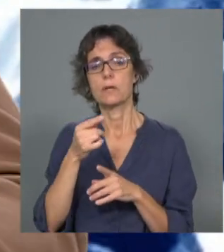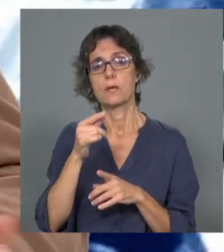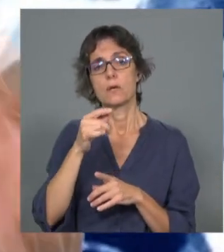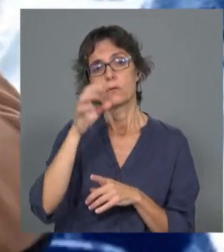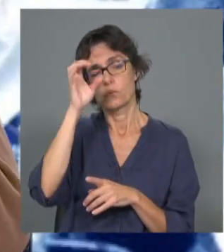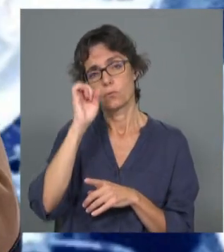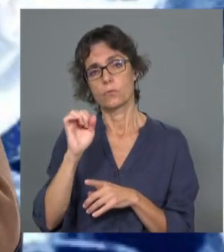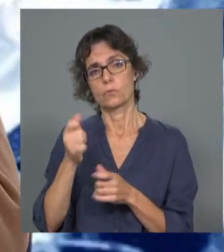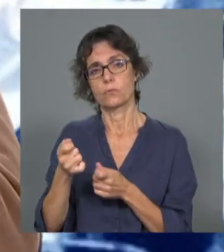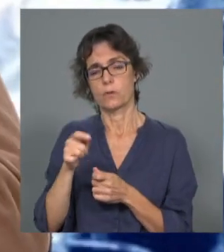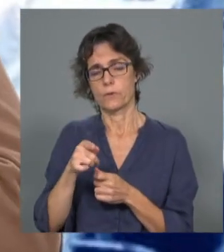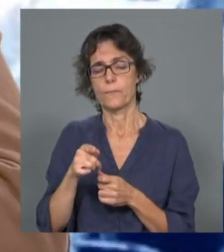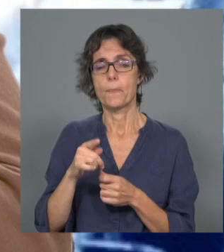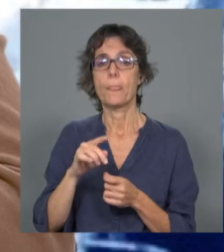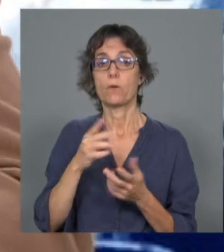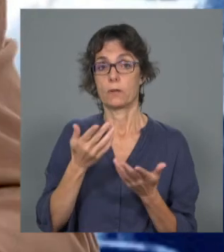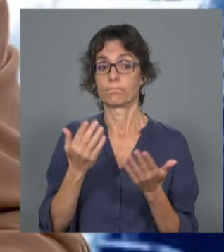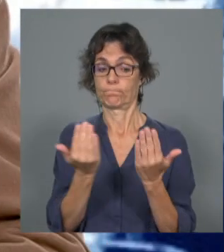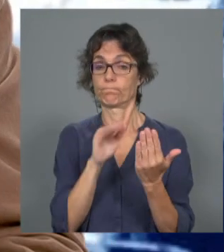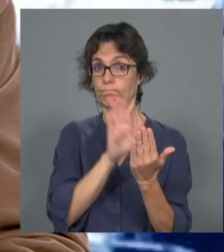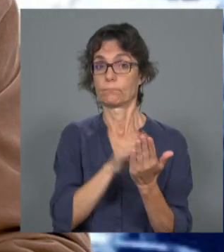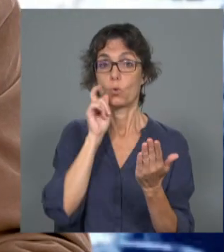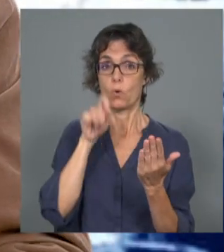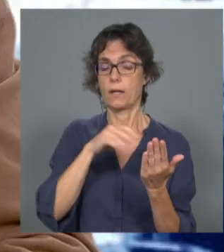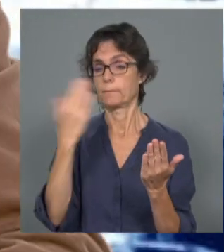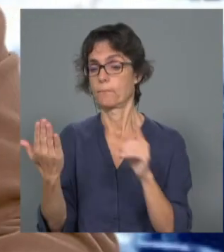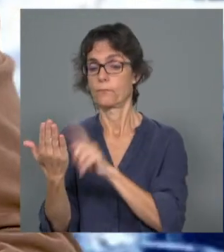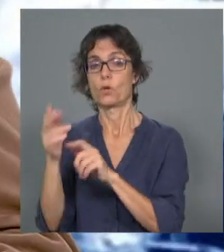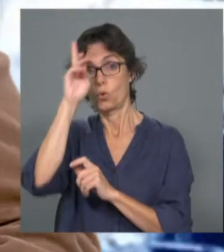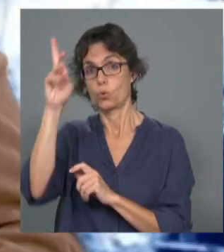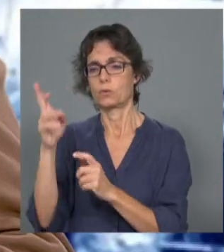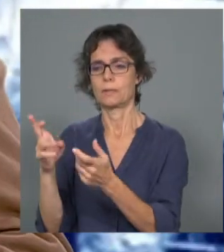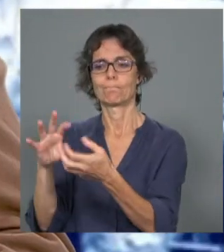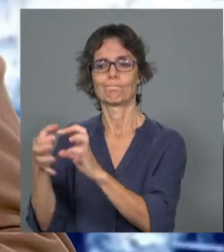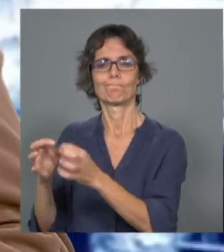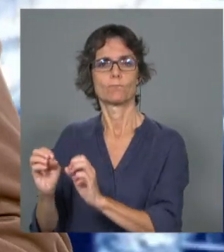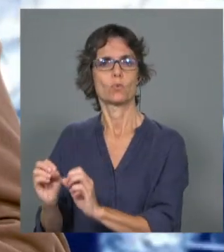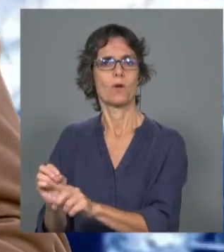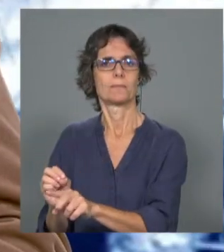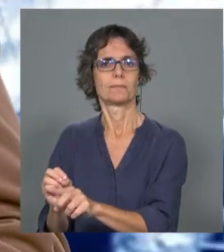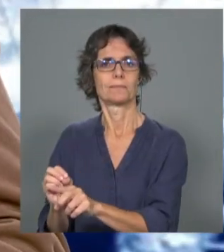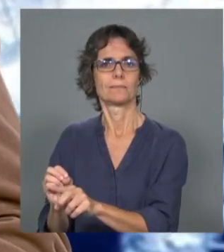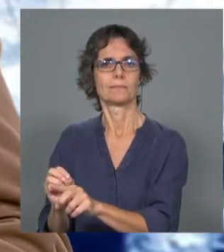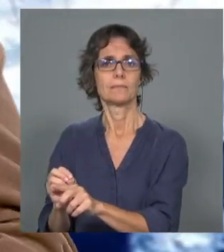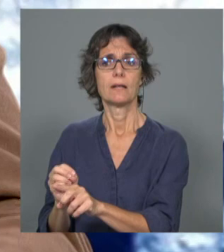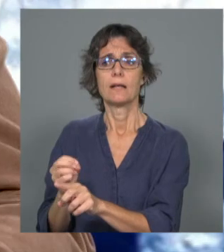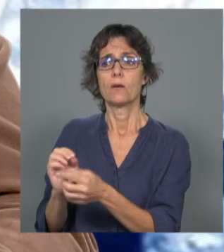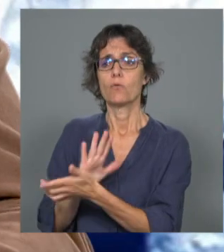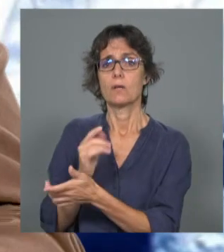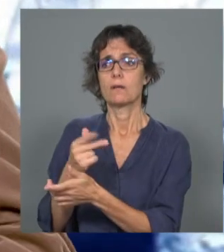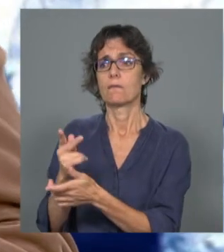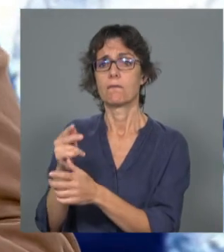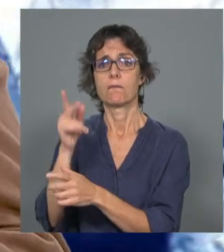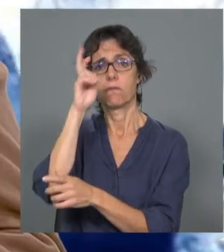Estado-Maior. Quando passamos à Rússia, não existe nenhuma dessa sintonia. E os média russos, depois toda a